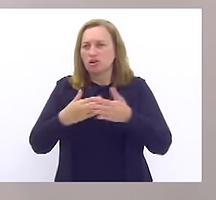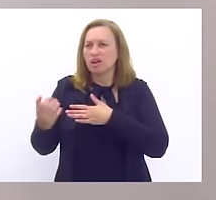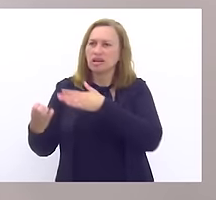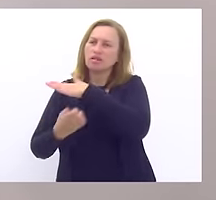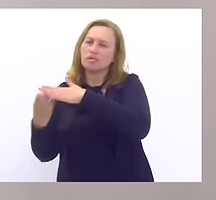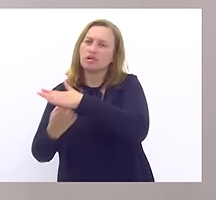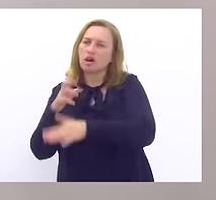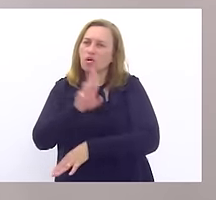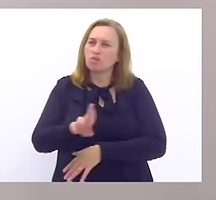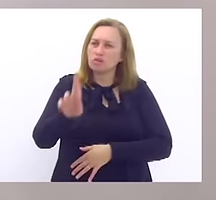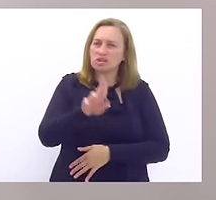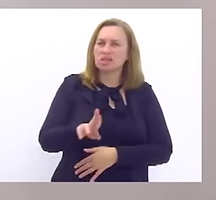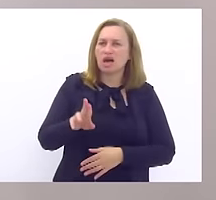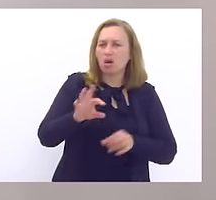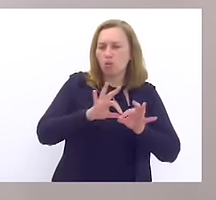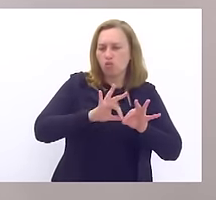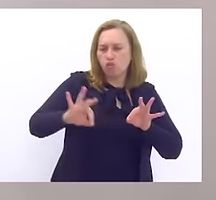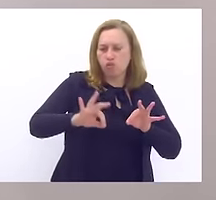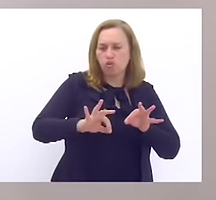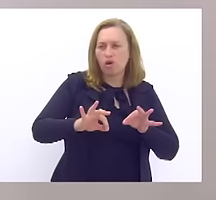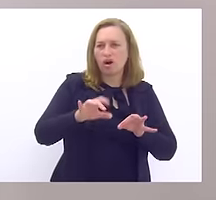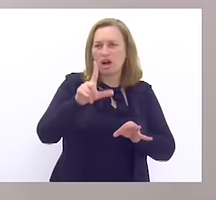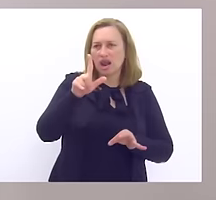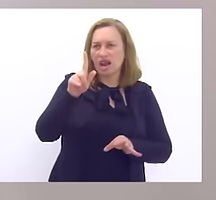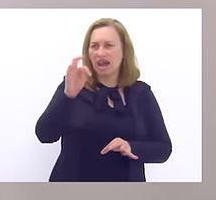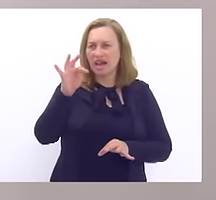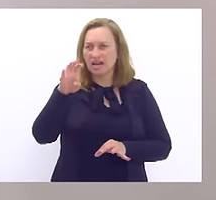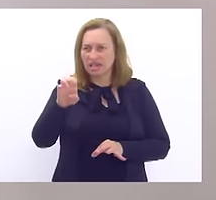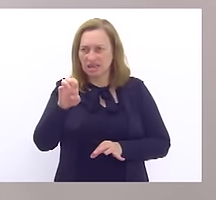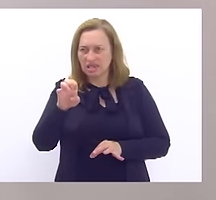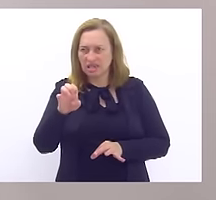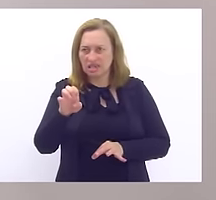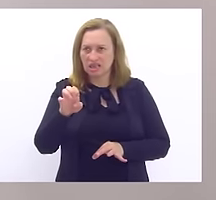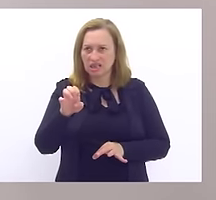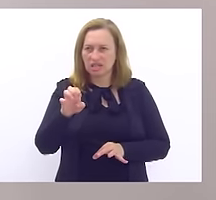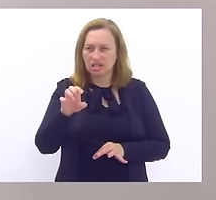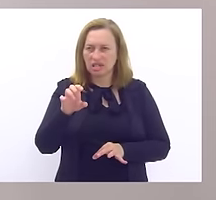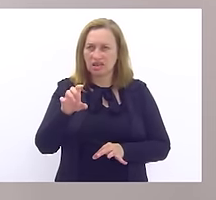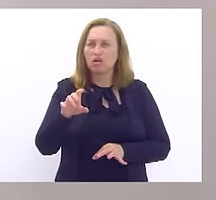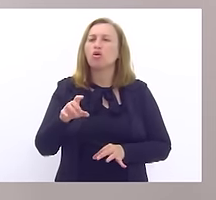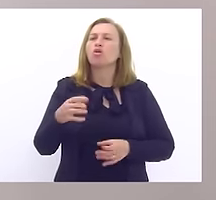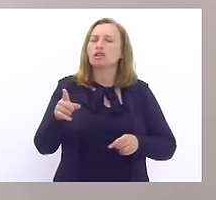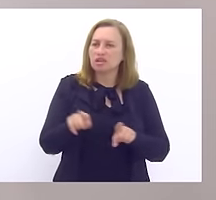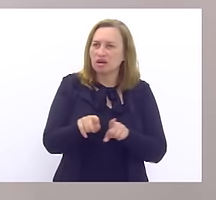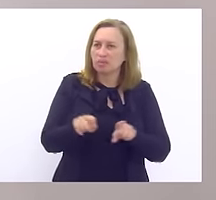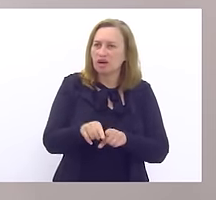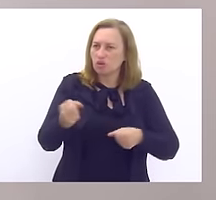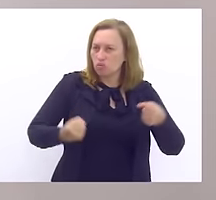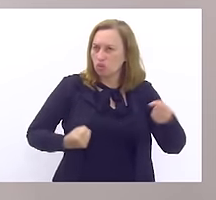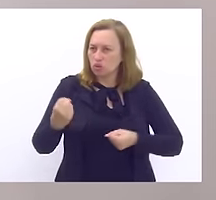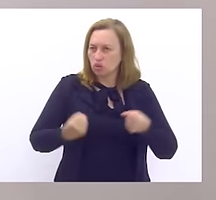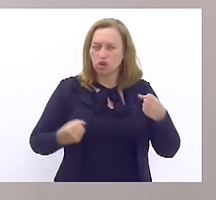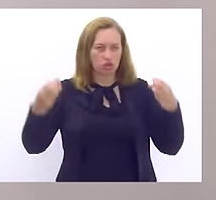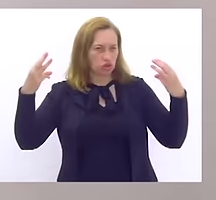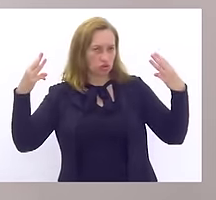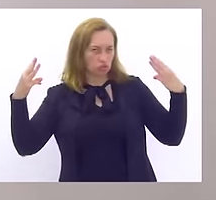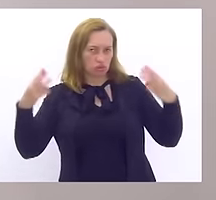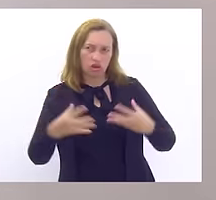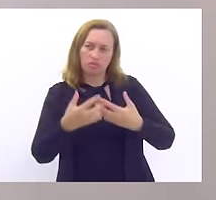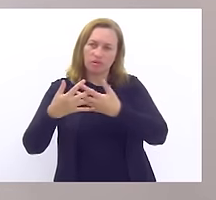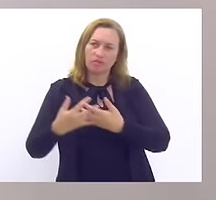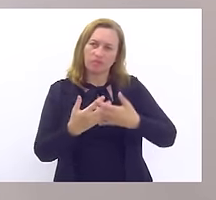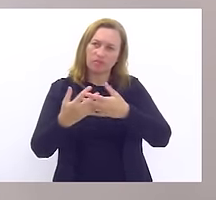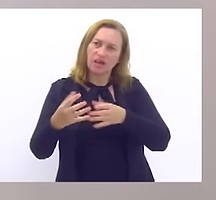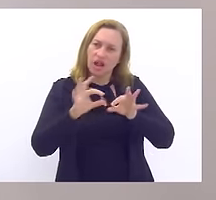placa do dedo quem autorizou nesses últimos anos todos ao motorista do caminhão lacrar carros Quem é o responsável